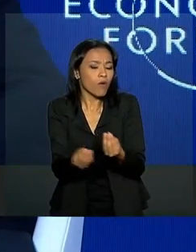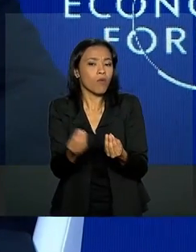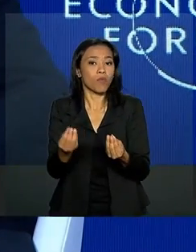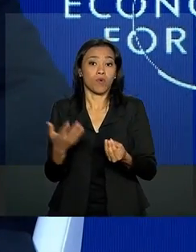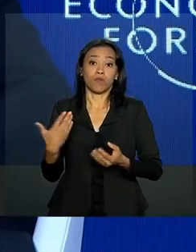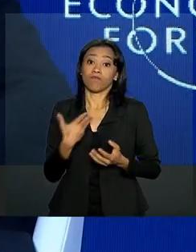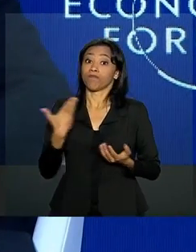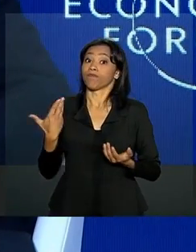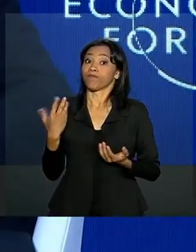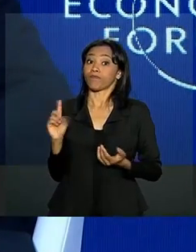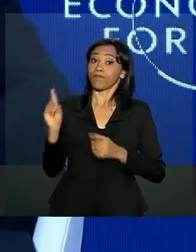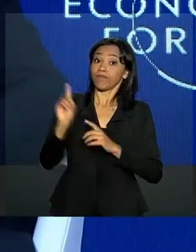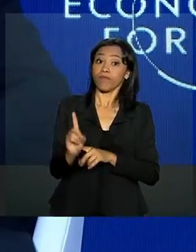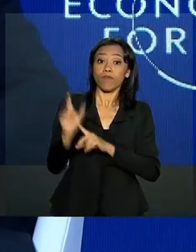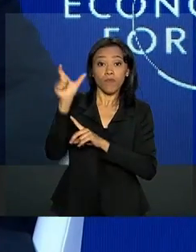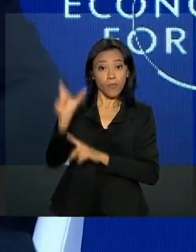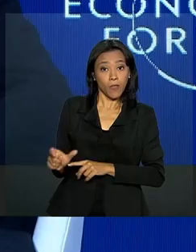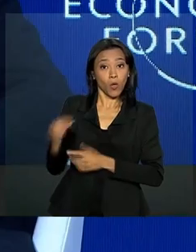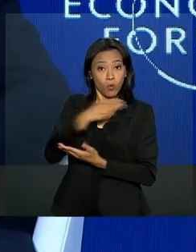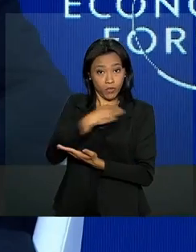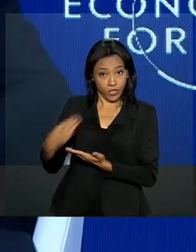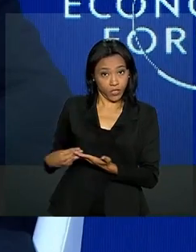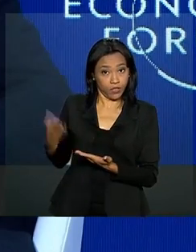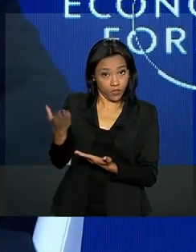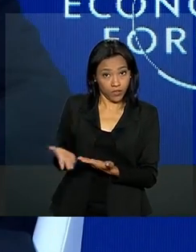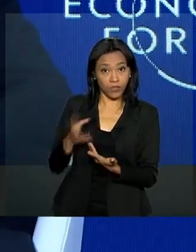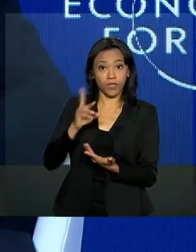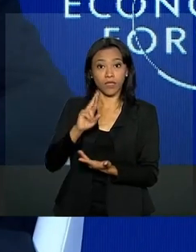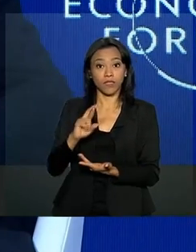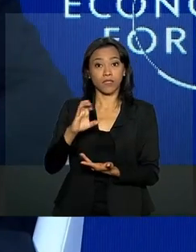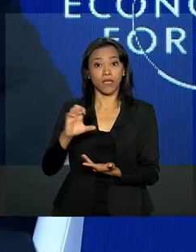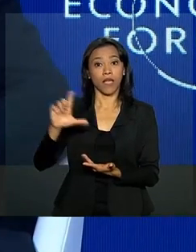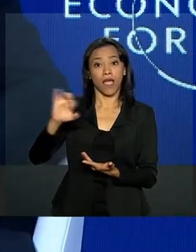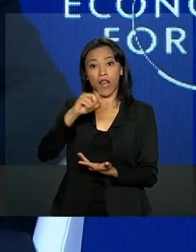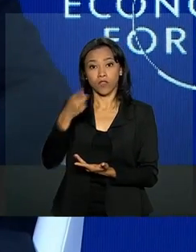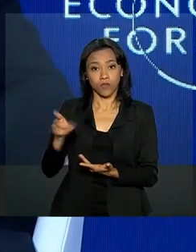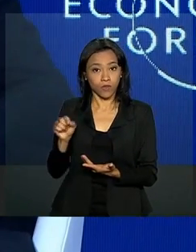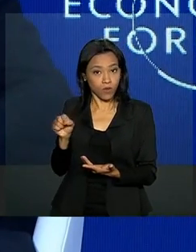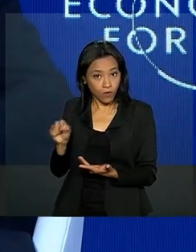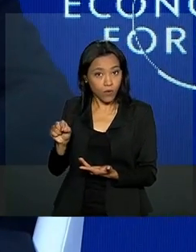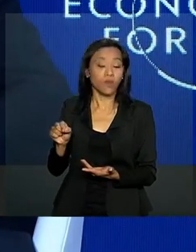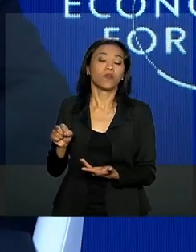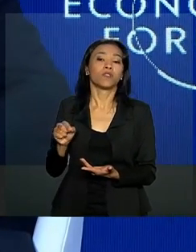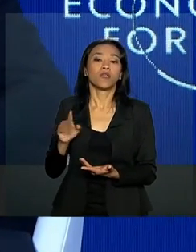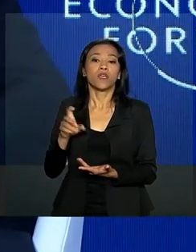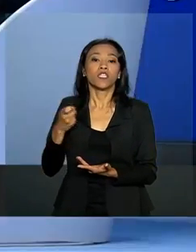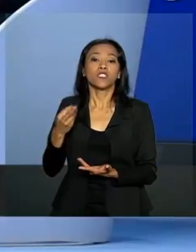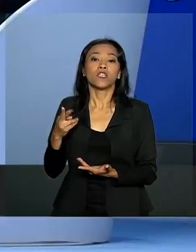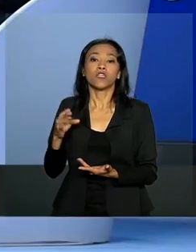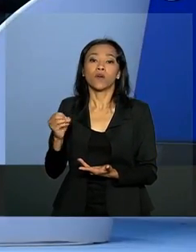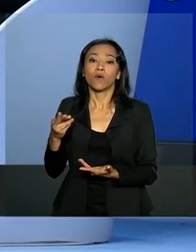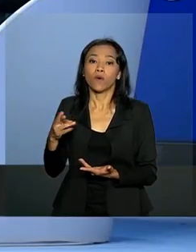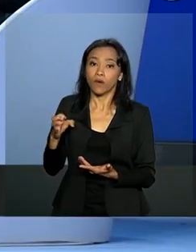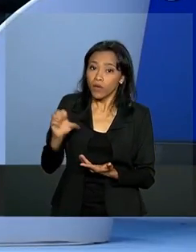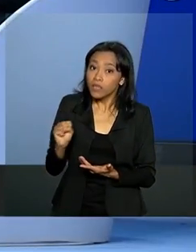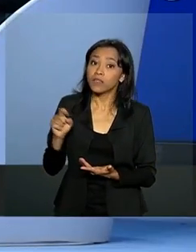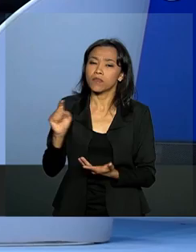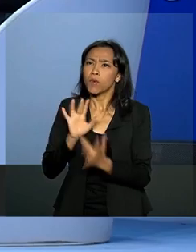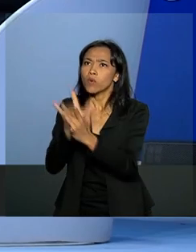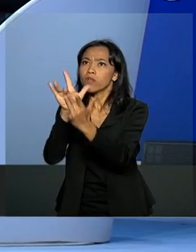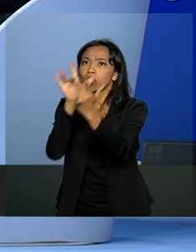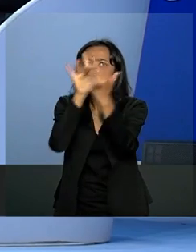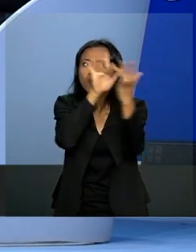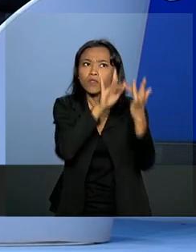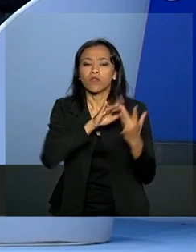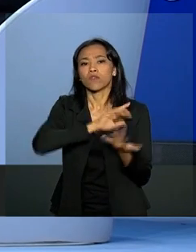ministro das Relações Exteriores, buscar aprofundar cada vez mais os negócios e a aproximação com todos os